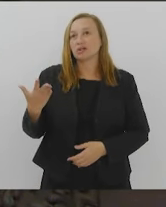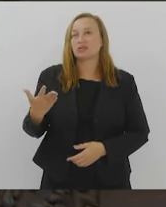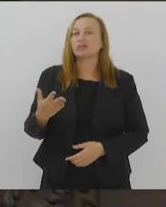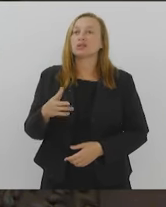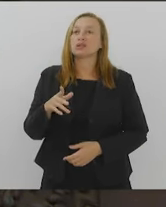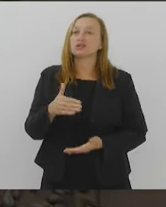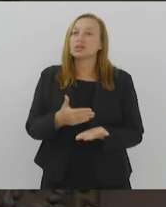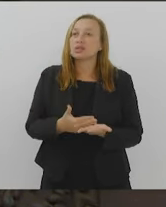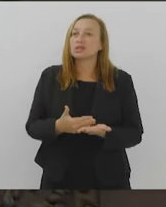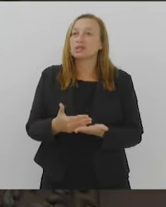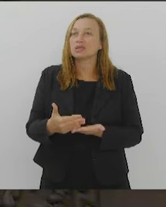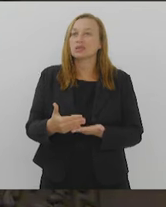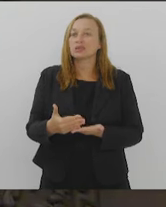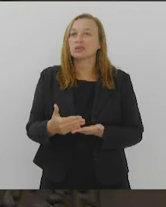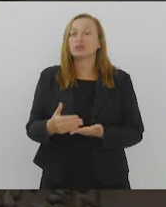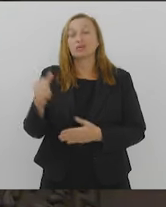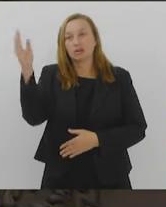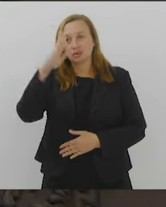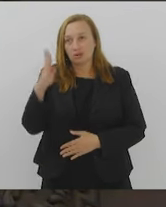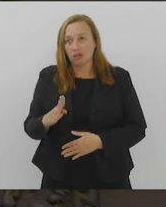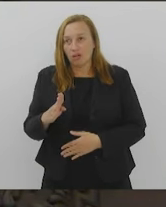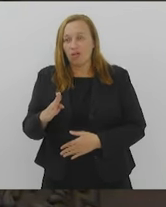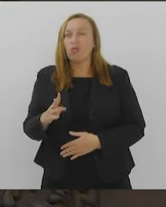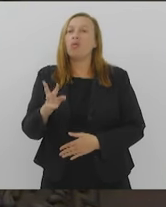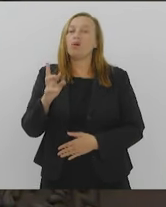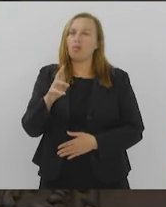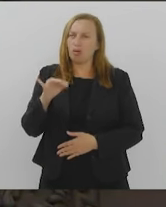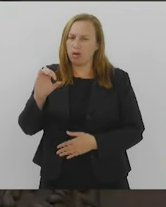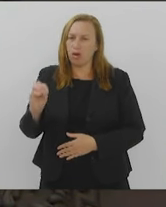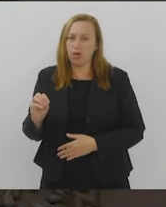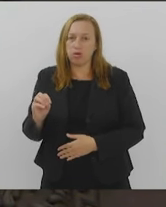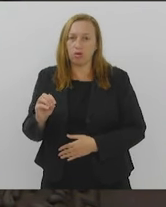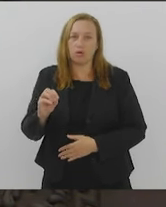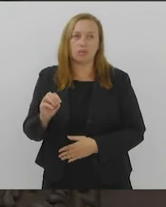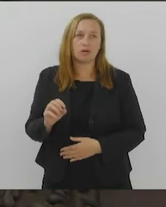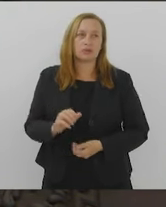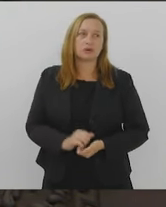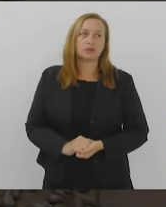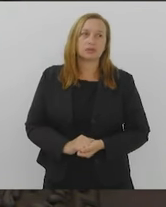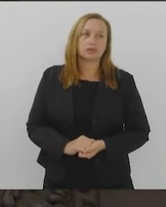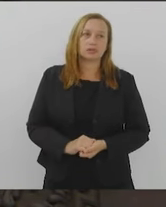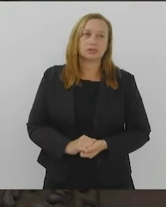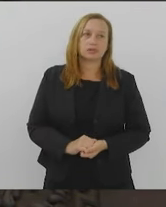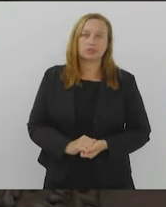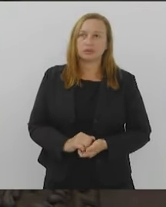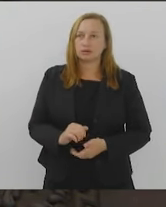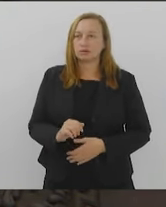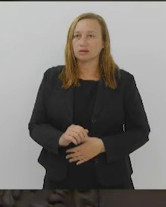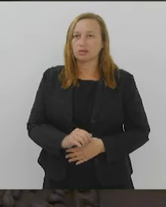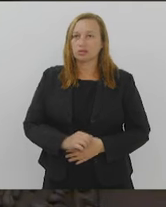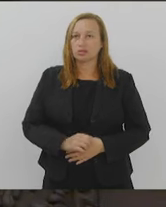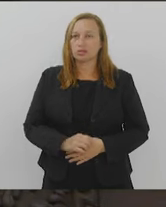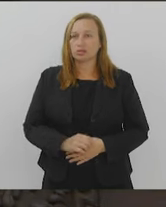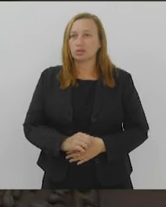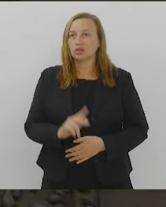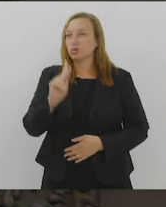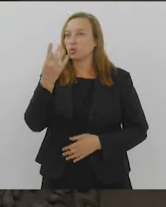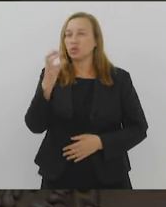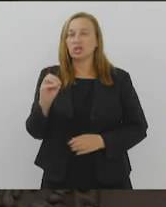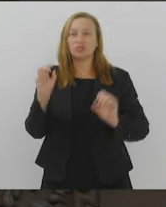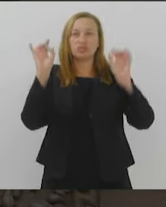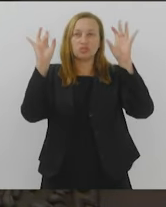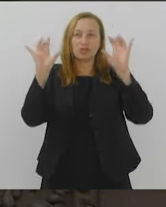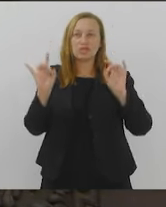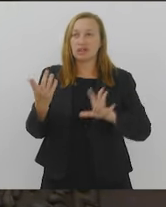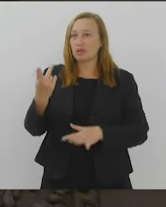pioneiro no Brasil e no Rio de Janeiro, Gunnar Vingre, com a estrofe do hino especial dele,